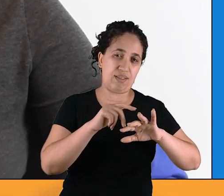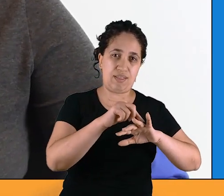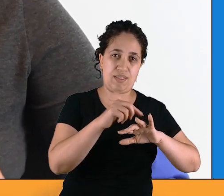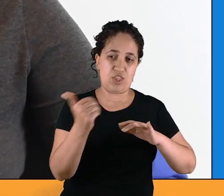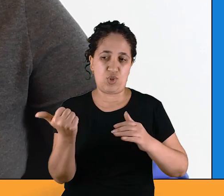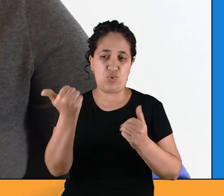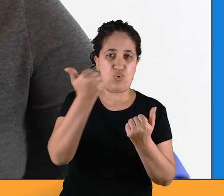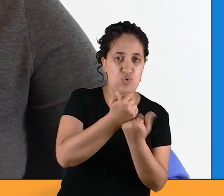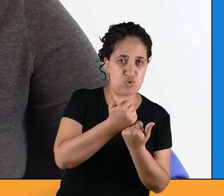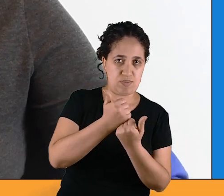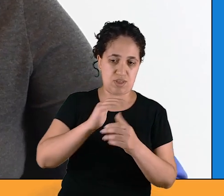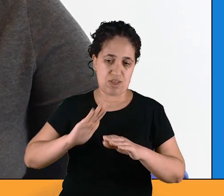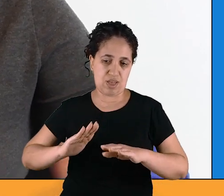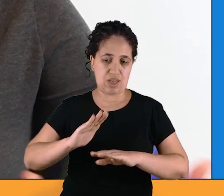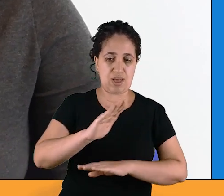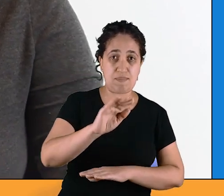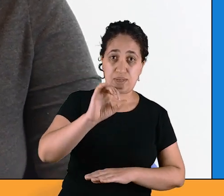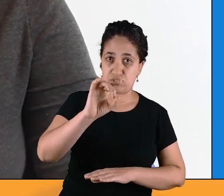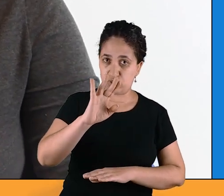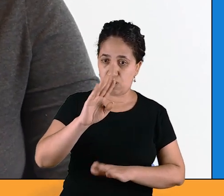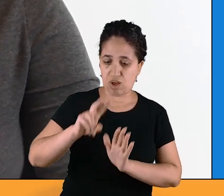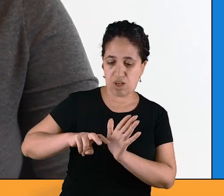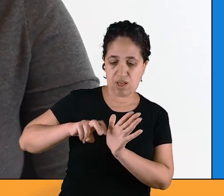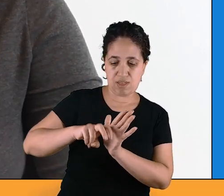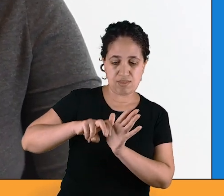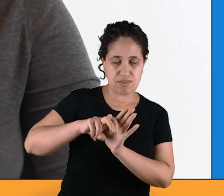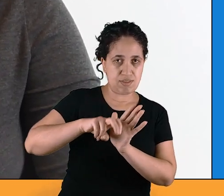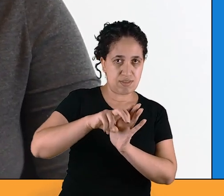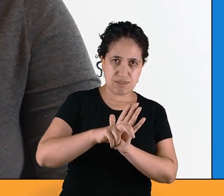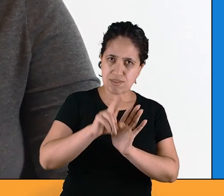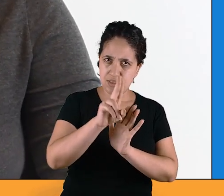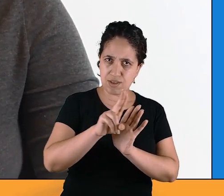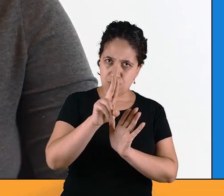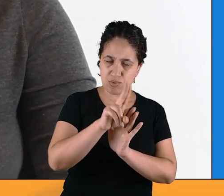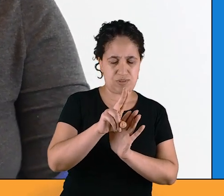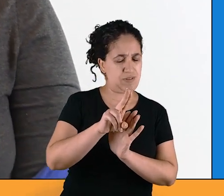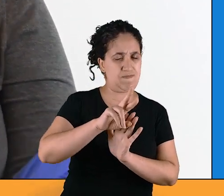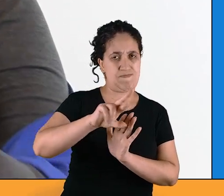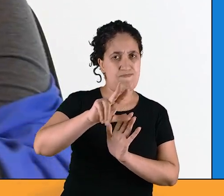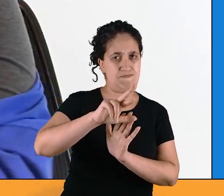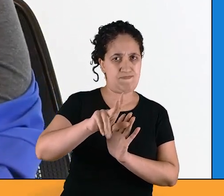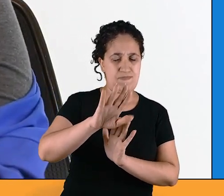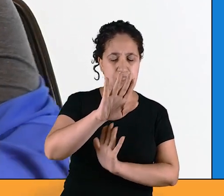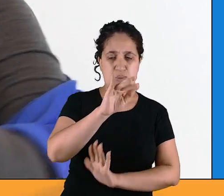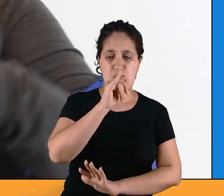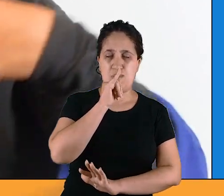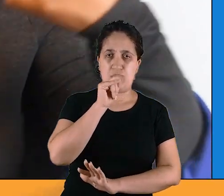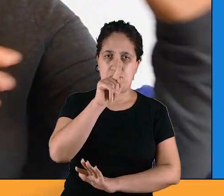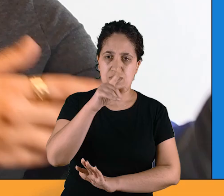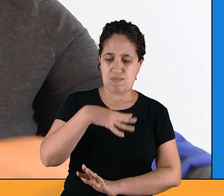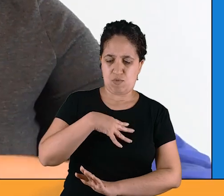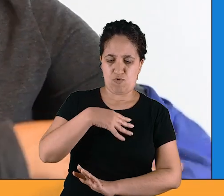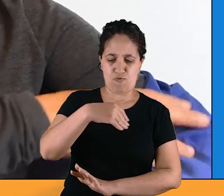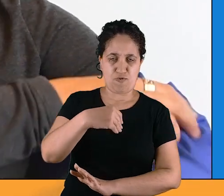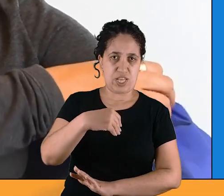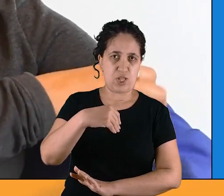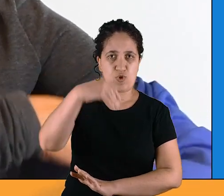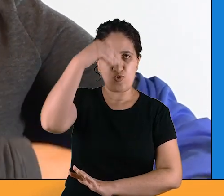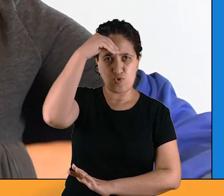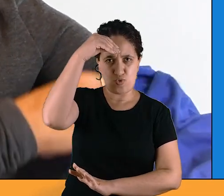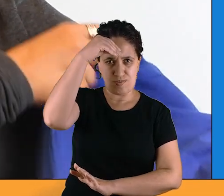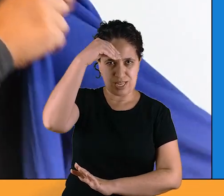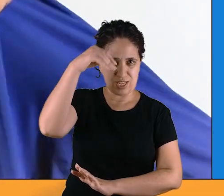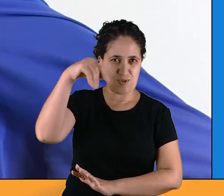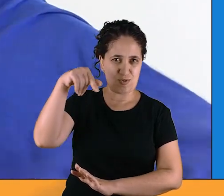a mobilidade pela escada, por exemplo, não é só uma pessoa em cadeira de rodas que vai utilizar. Então, se você vai com o seu filho, com o seu